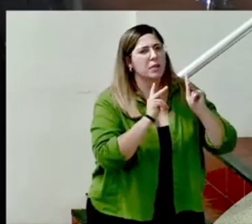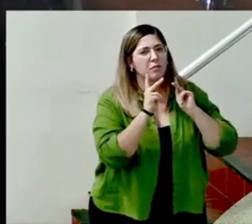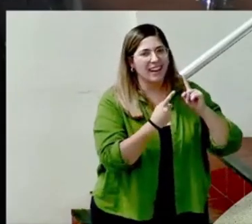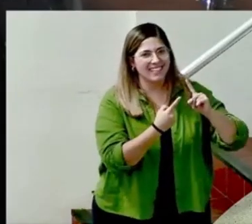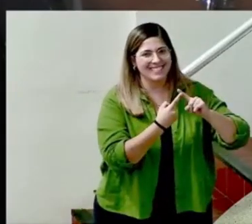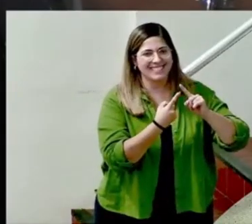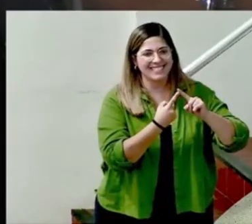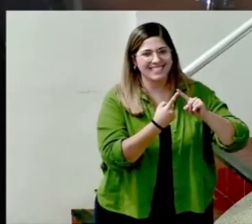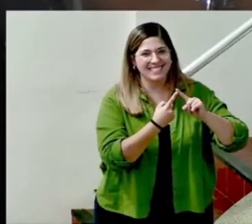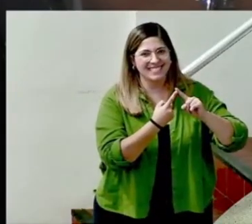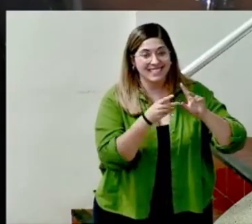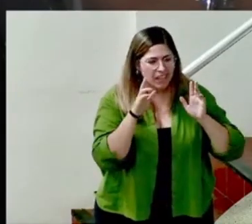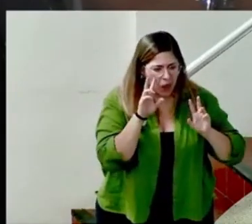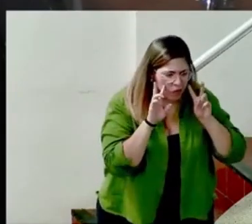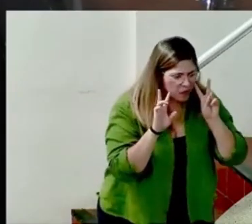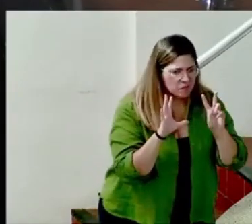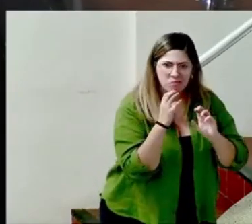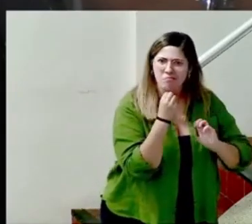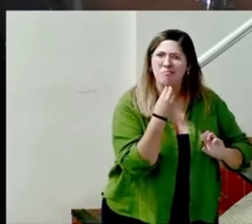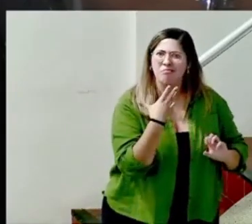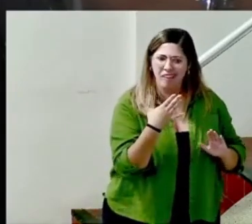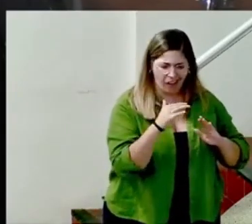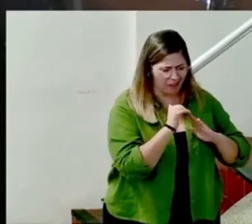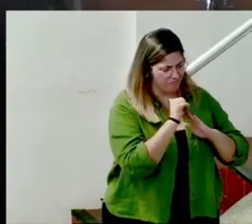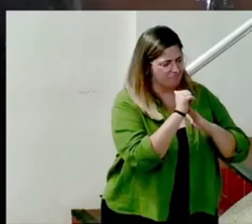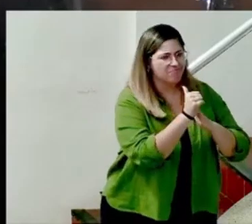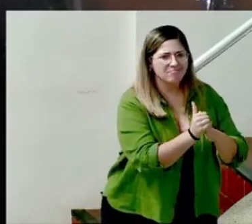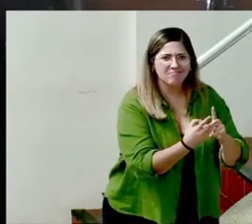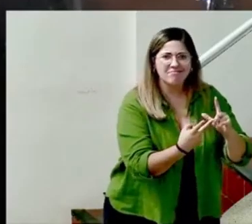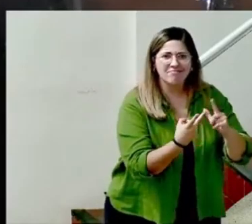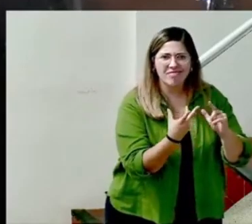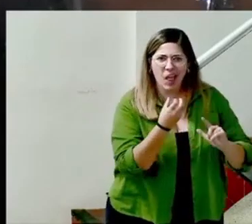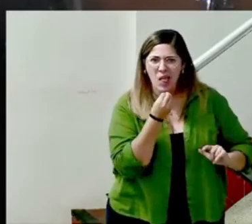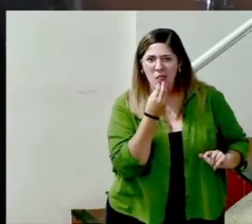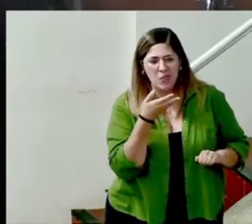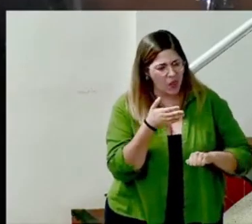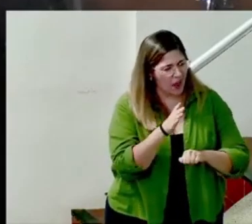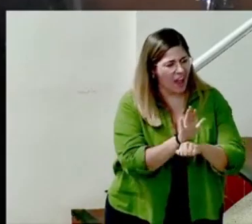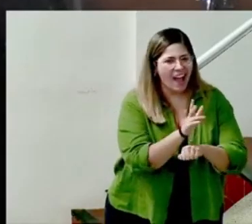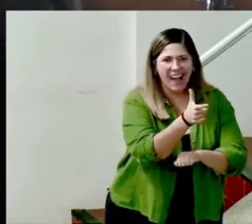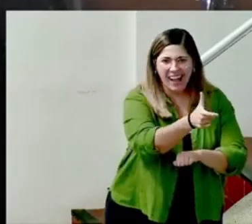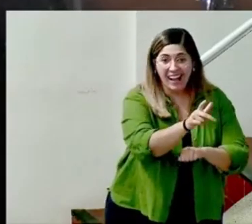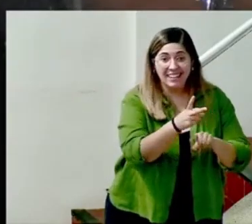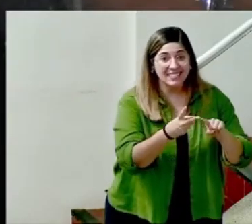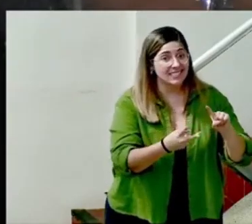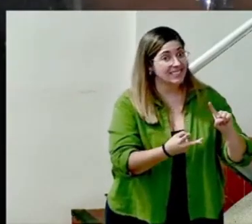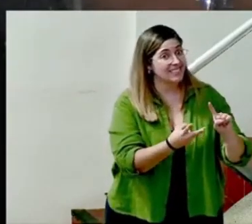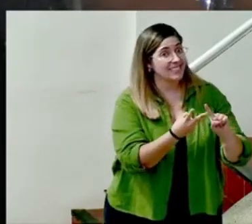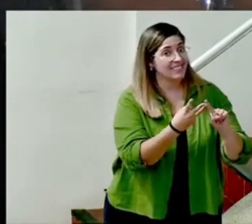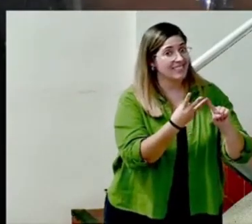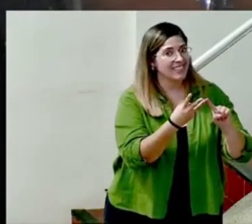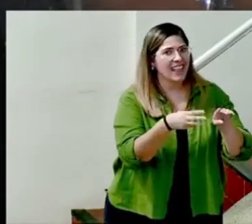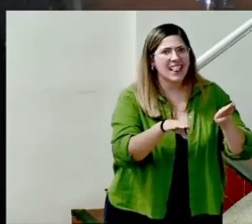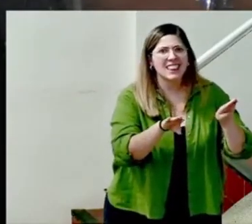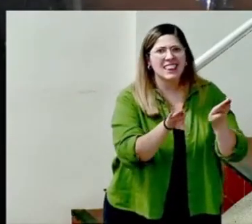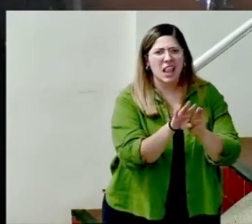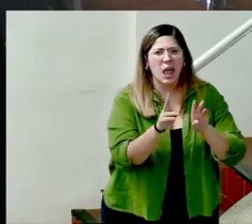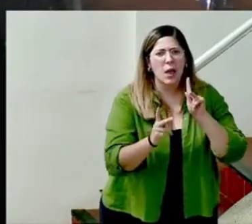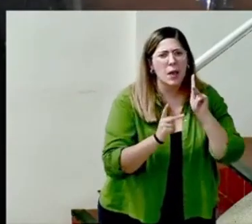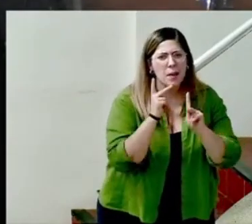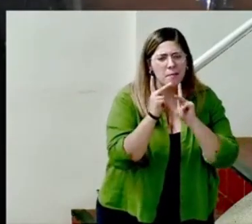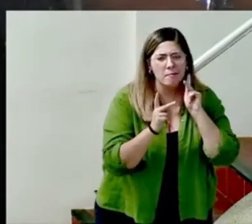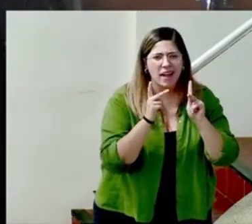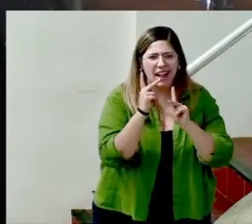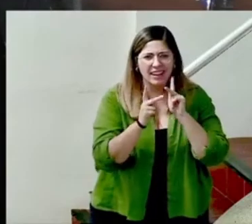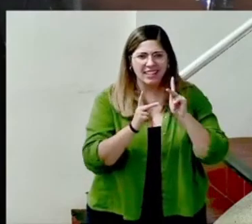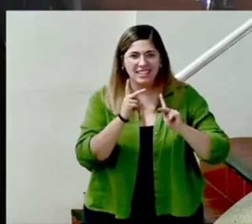ou do coração, daquela parte imaterial da existência humana. Na linguagem da Escritura, curar os olhos